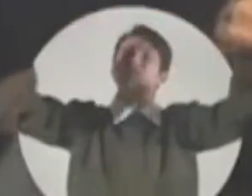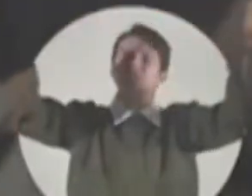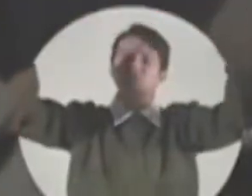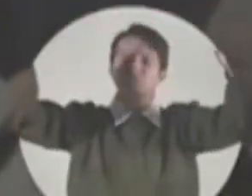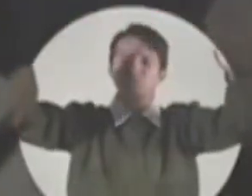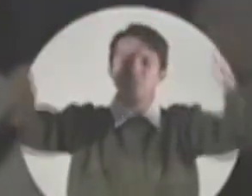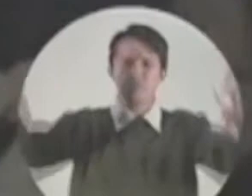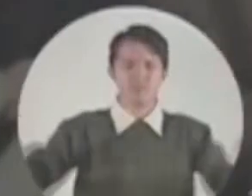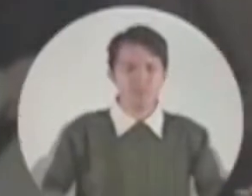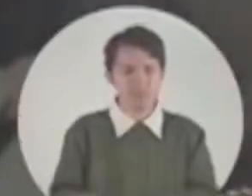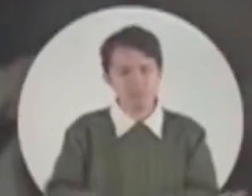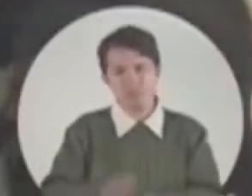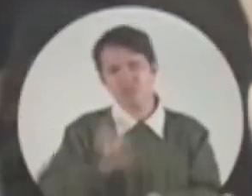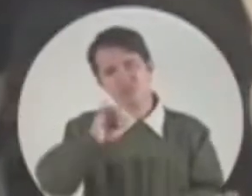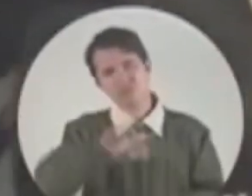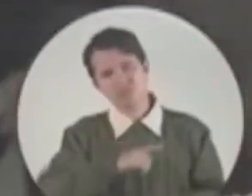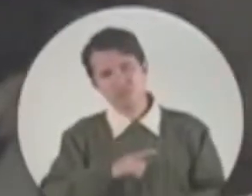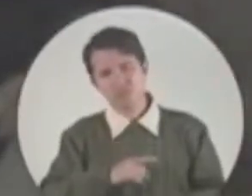que transcende